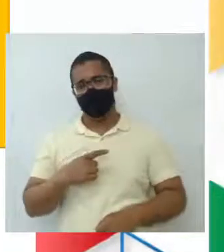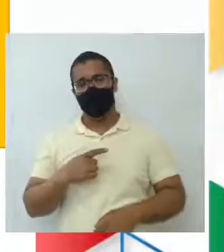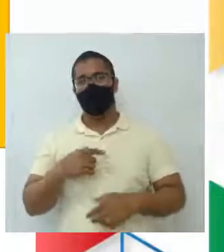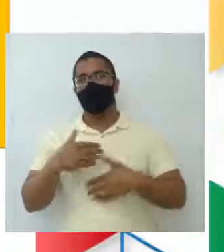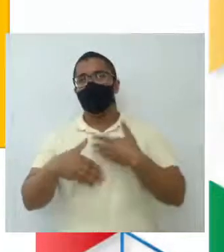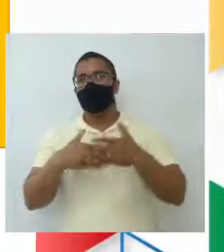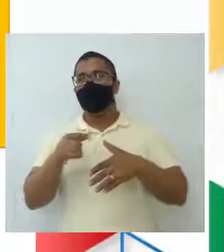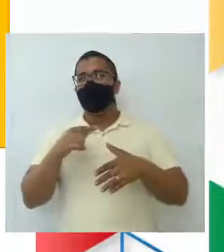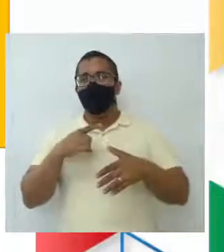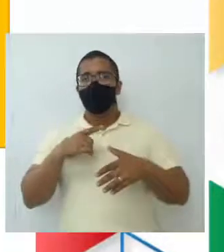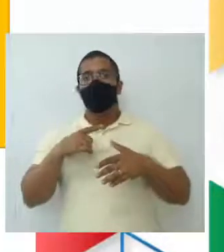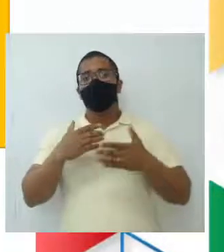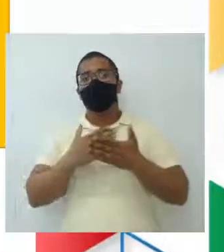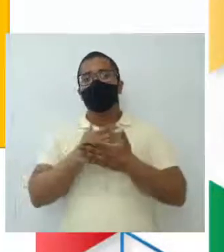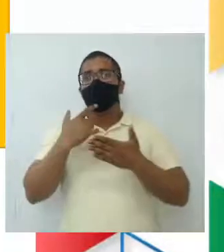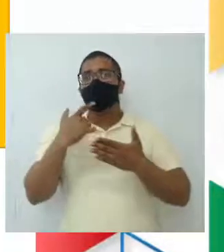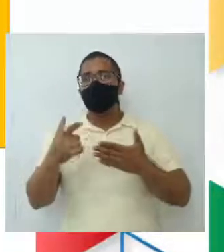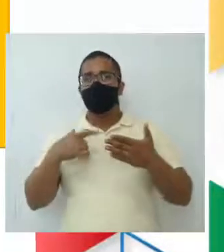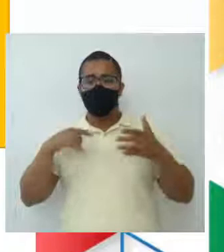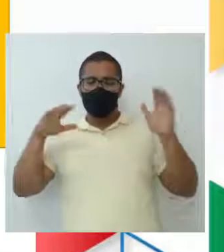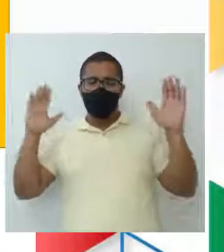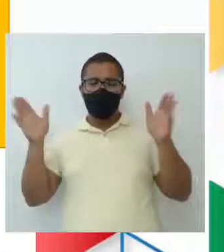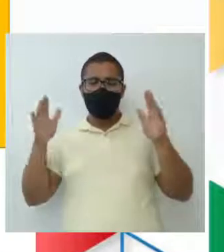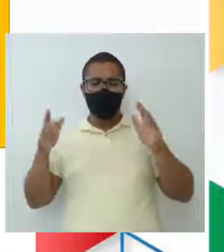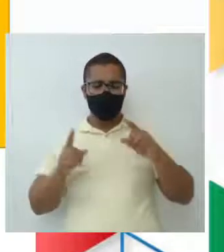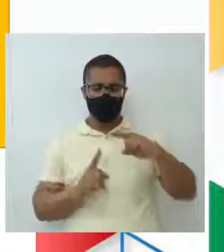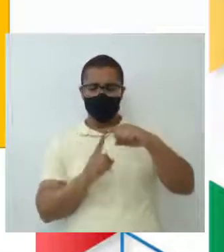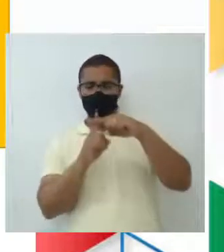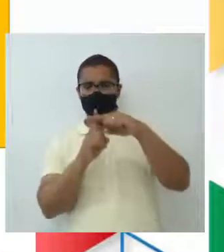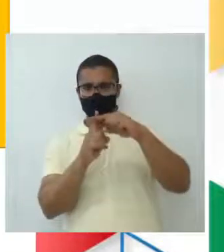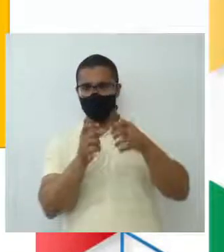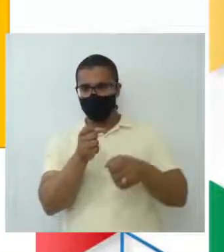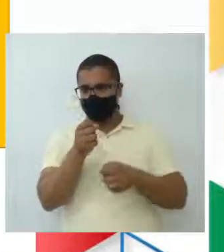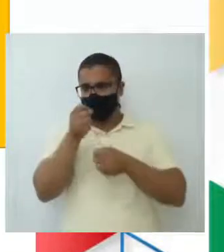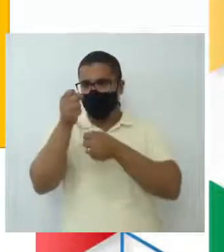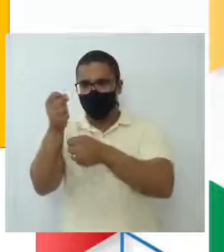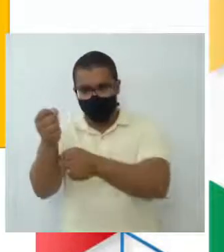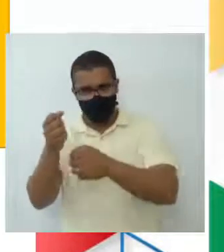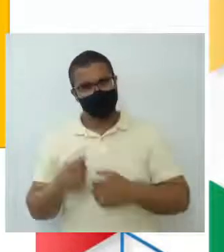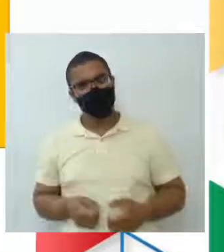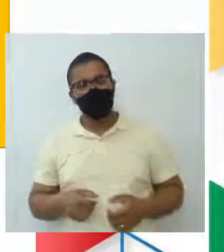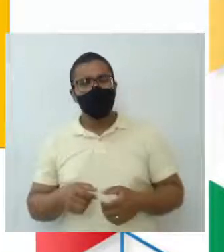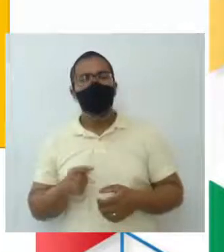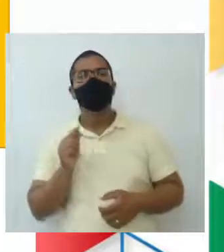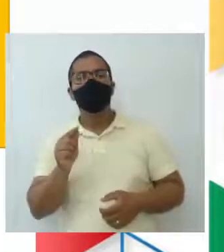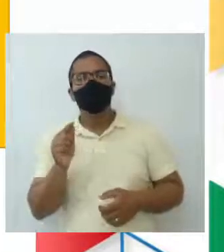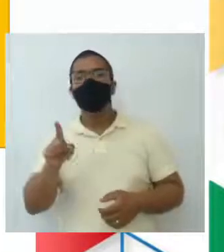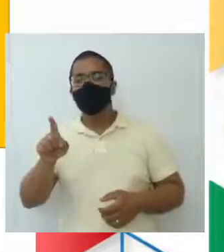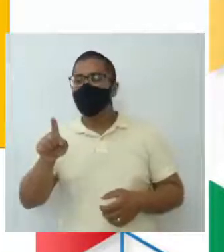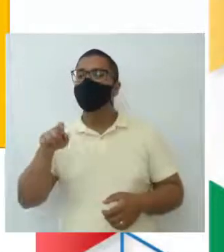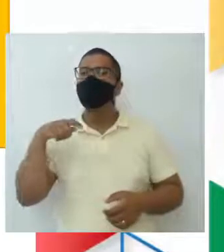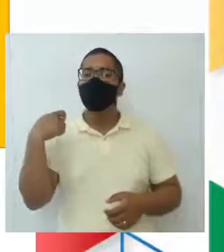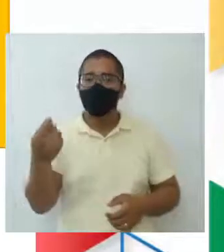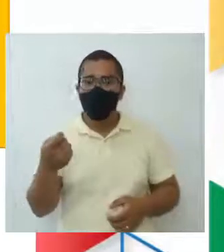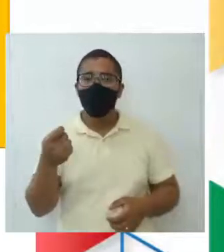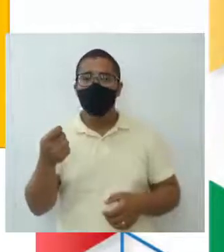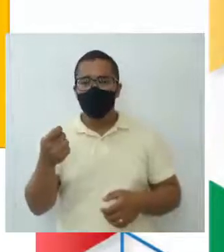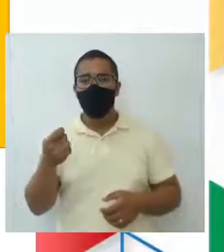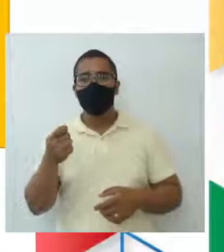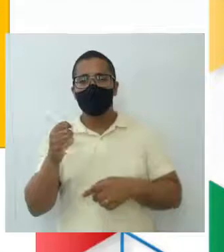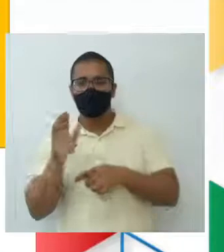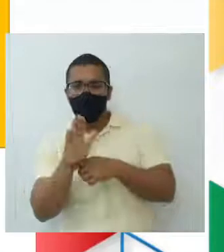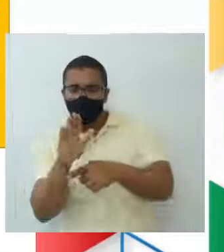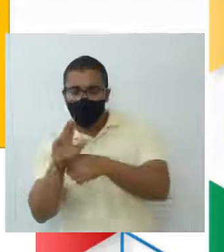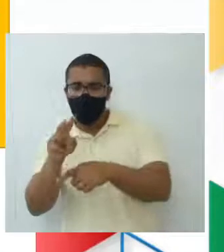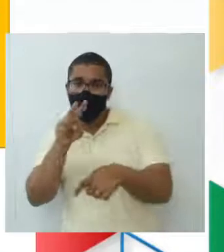resplandecente, trazendo nos braços a cruz, quer dizer, um anjo. E ele é considerado o quê? O patrono, padroeiro